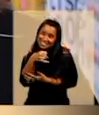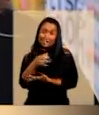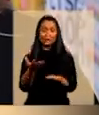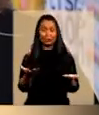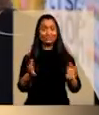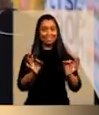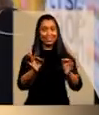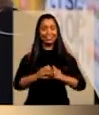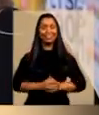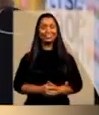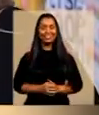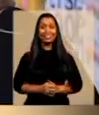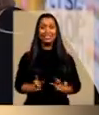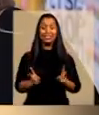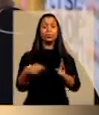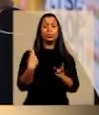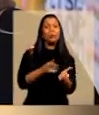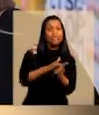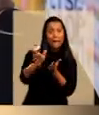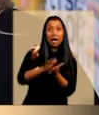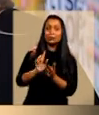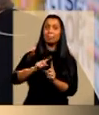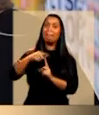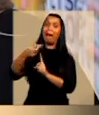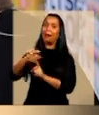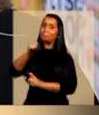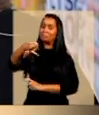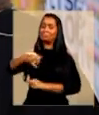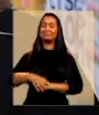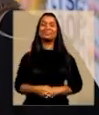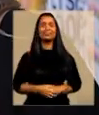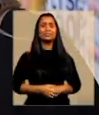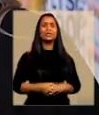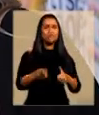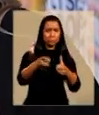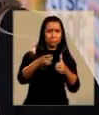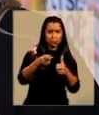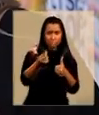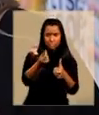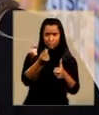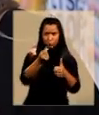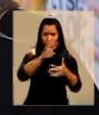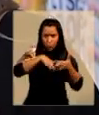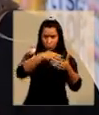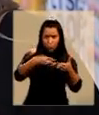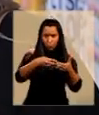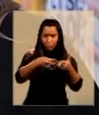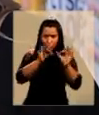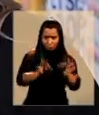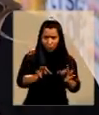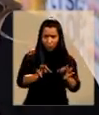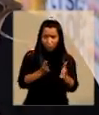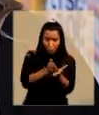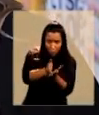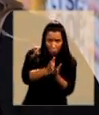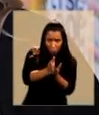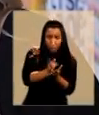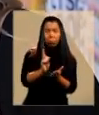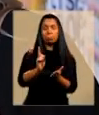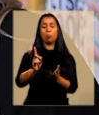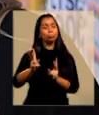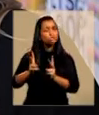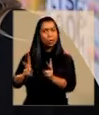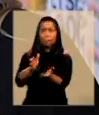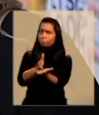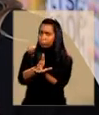né, sem dúvida, sempre a gente gasta um pouquinho a mais. E as suas contas em algum momento saíram do controle ou não?